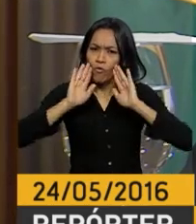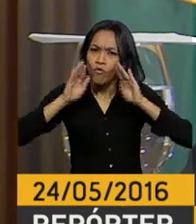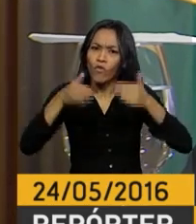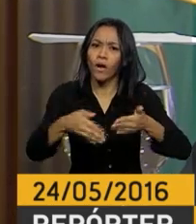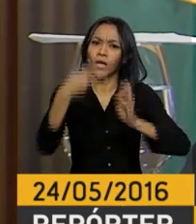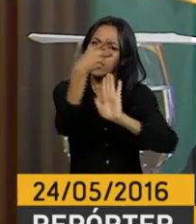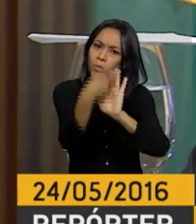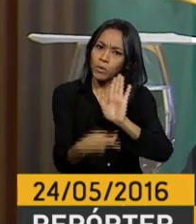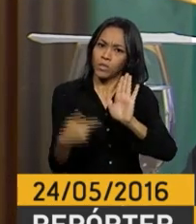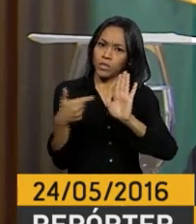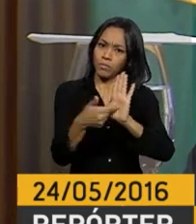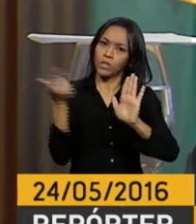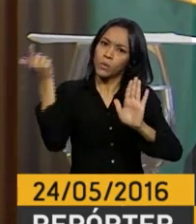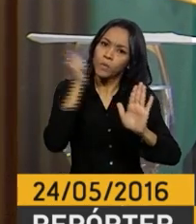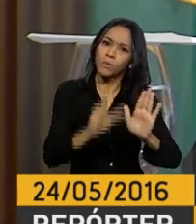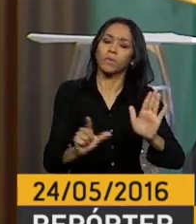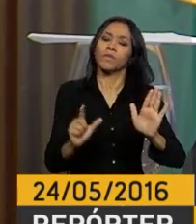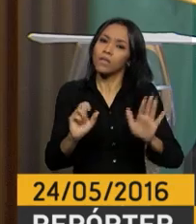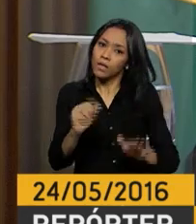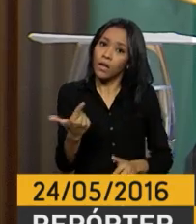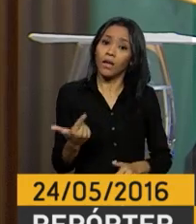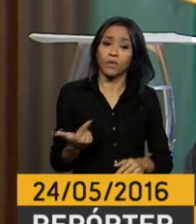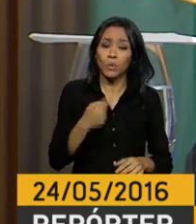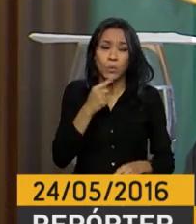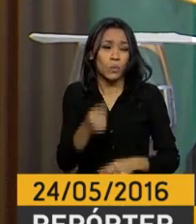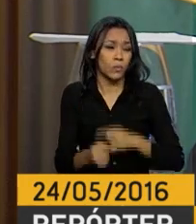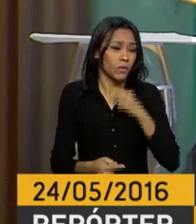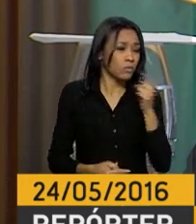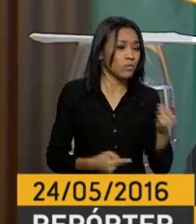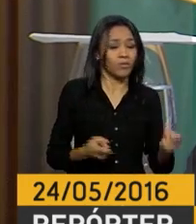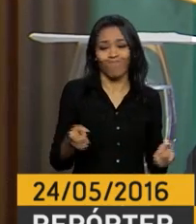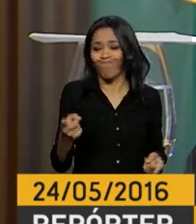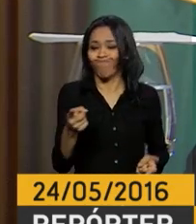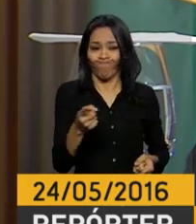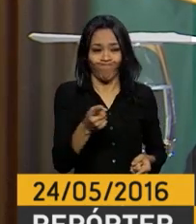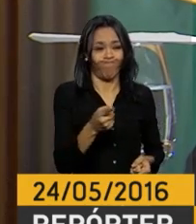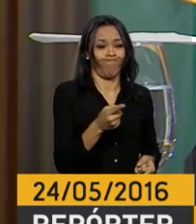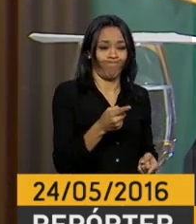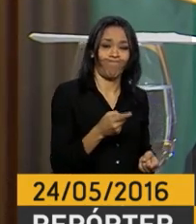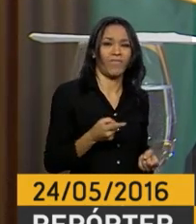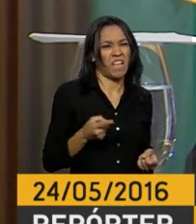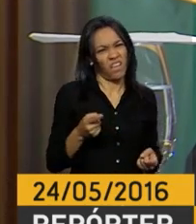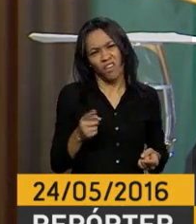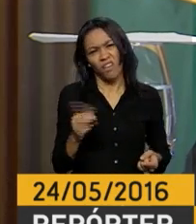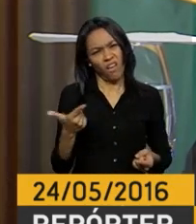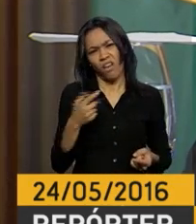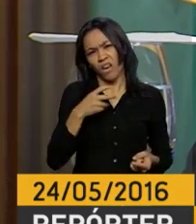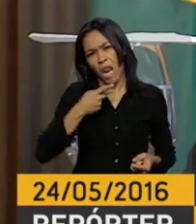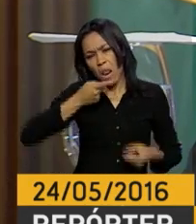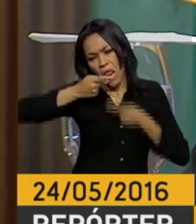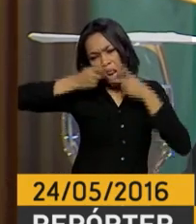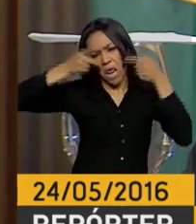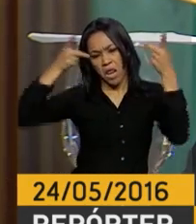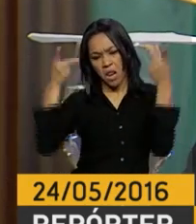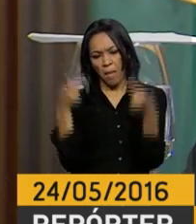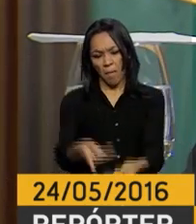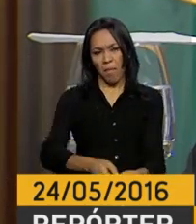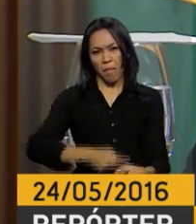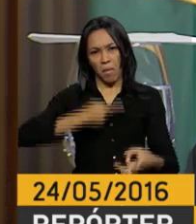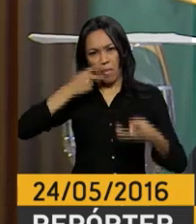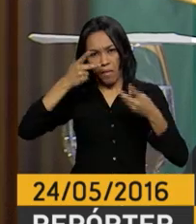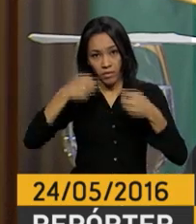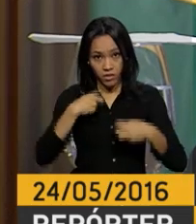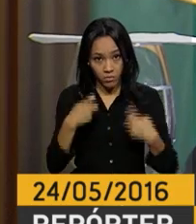possamos chegar a bom termo. É claro que aqui há muita dúvida, os senhores verão que virão críticas, etc. Nós não devemos nos incomodar com